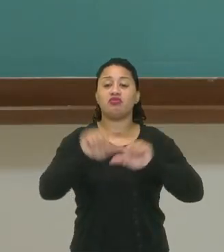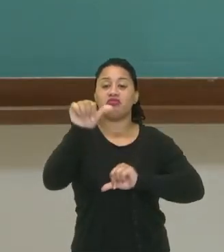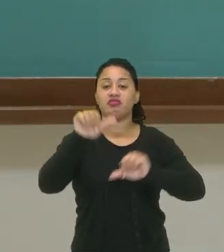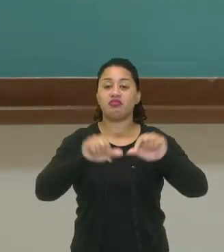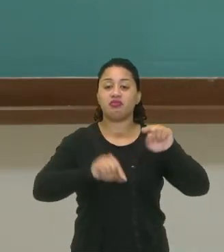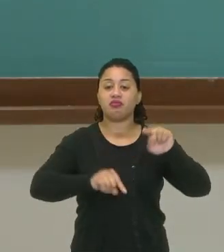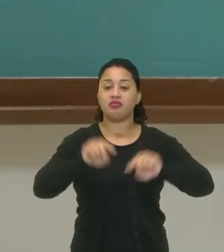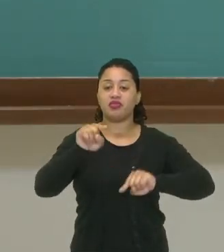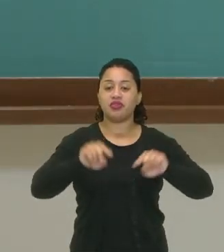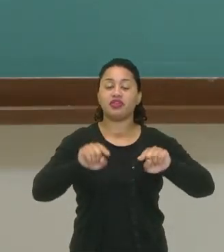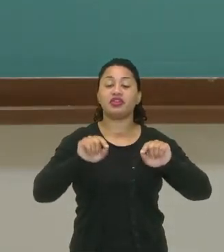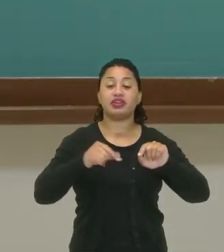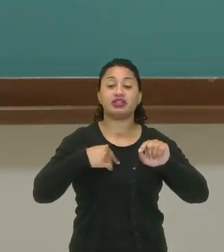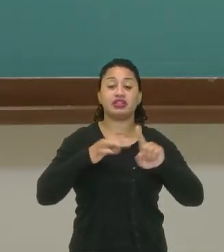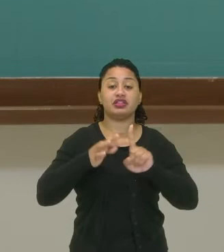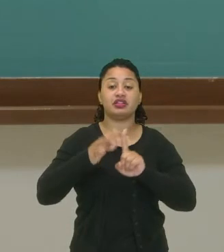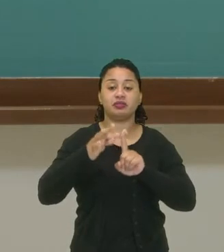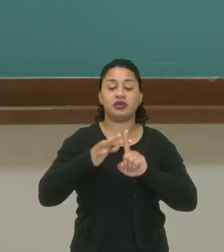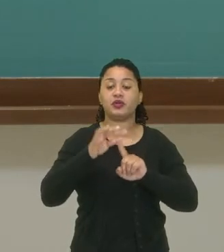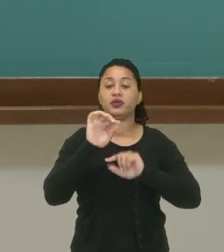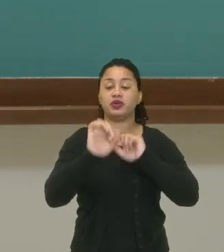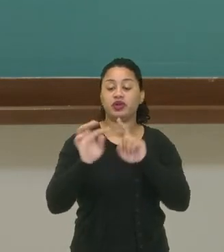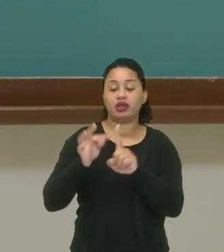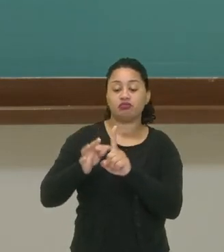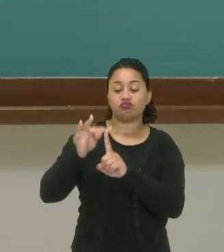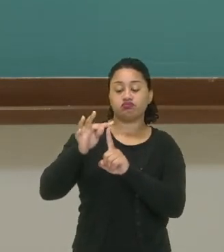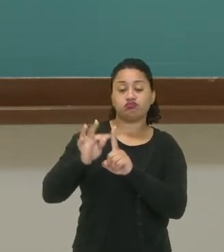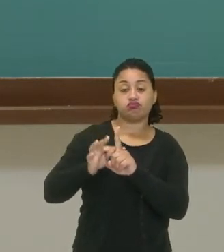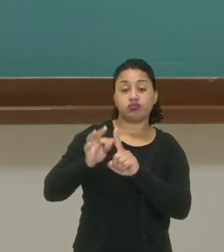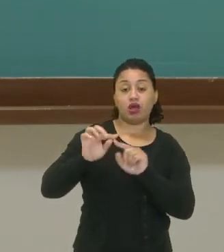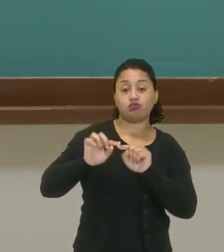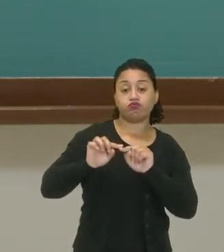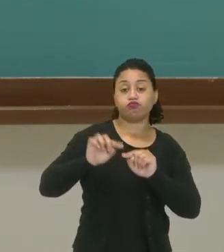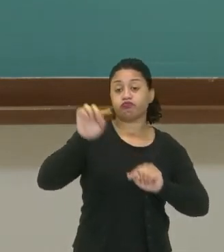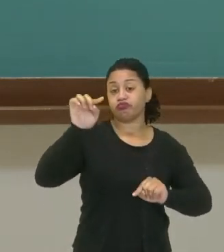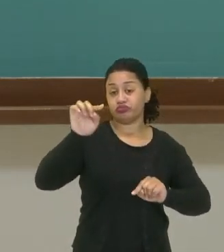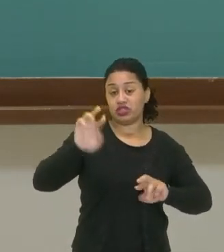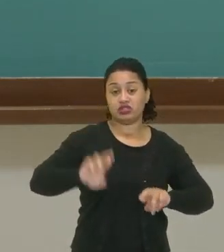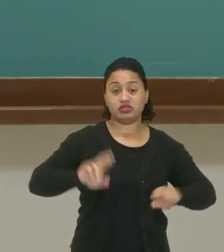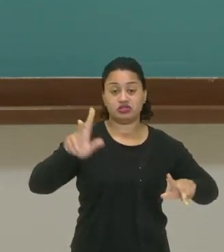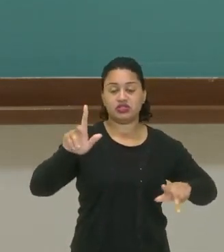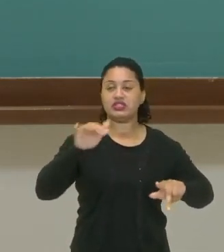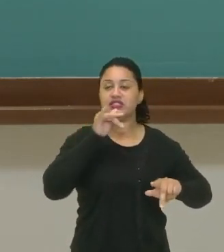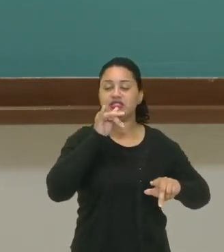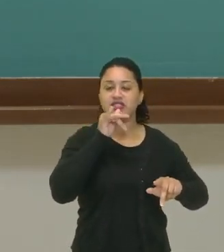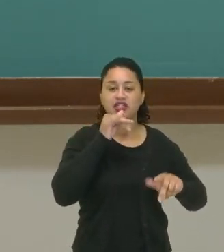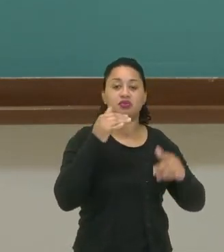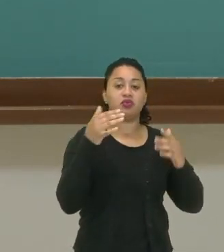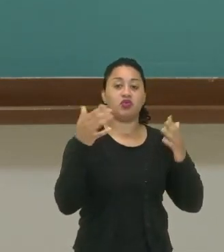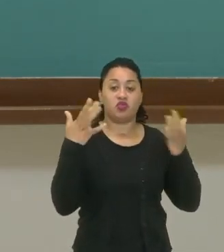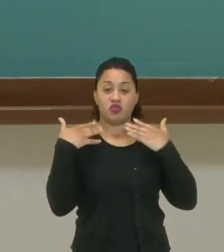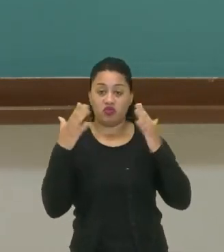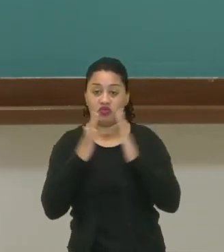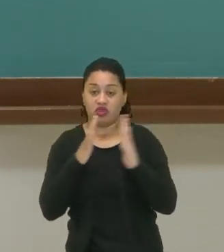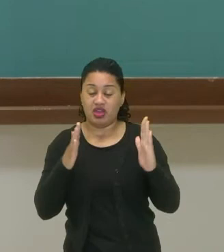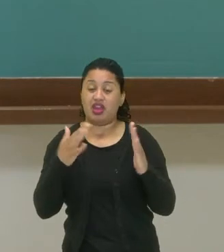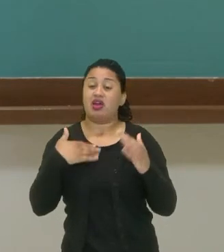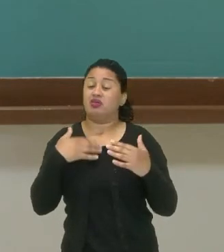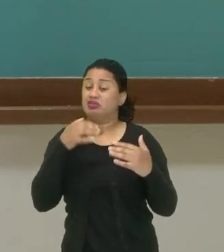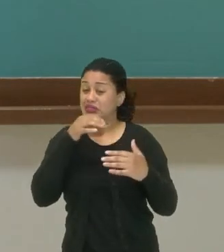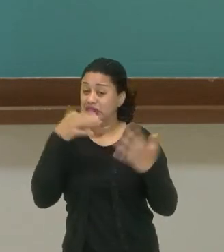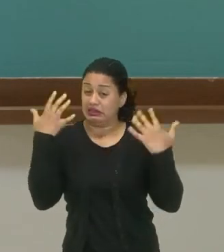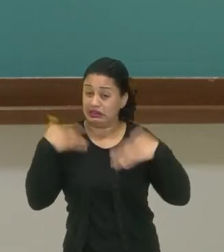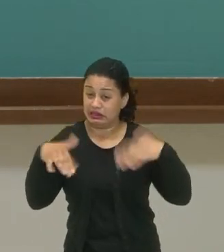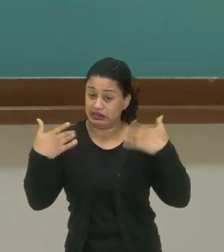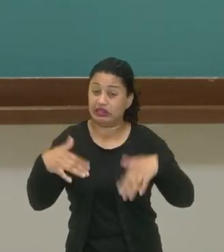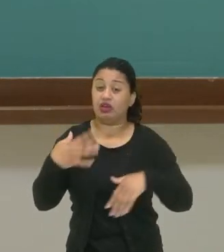uma amplitude térmica. Então, é a diferença de temperatura ao longo do ano. Então, por exemplo, no verão pode ser muito quente, pode chegar a 40, 45,